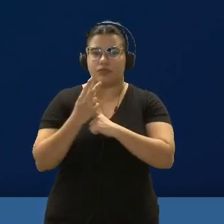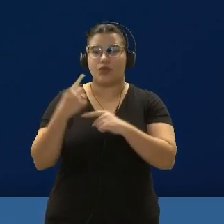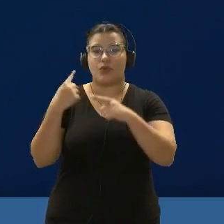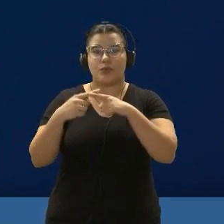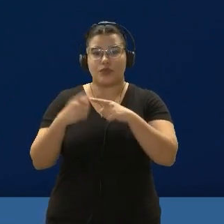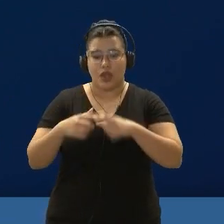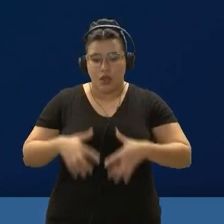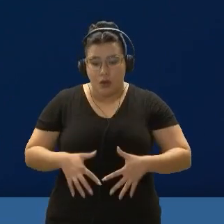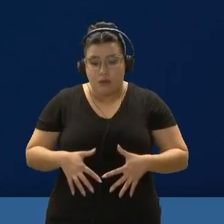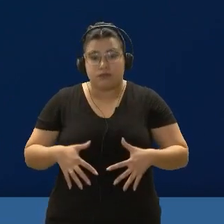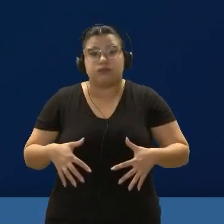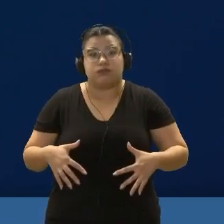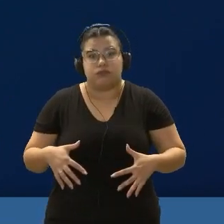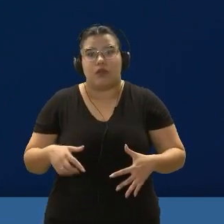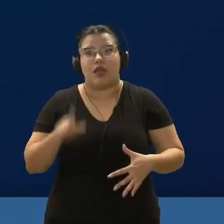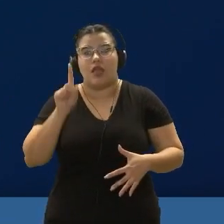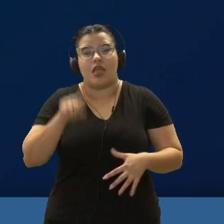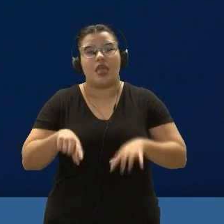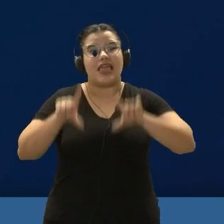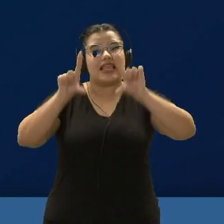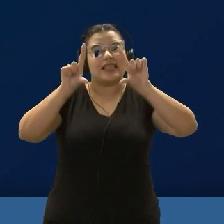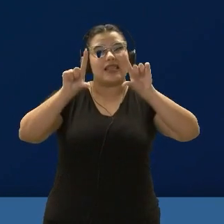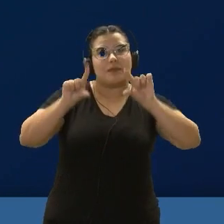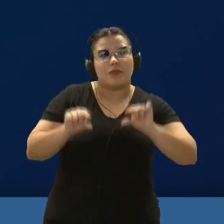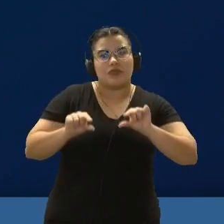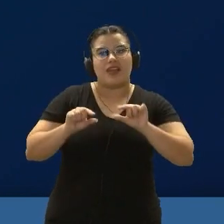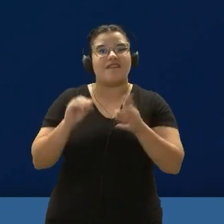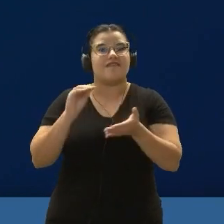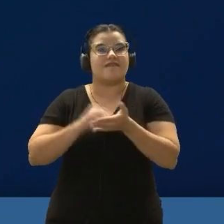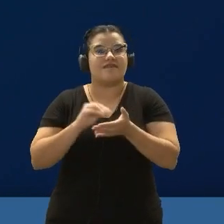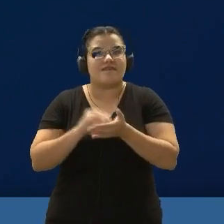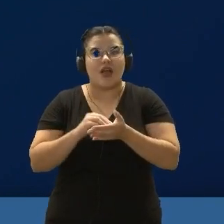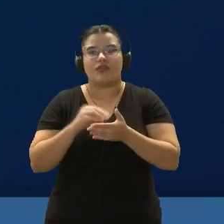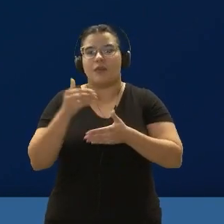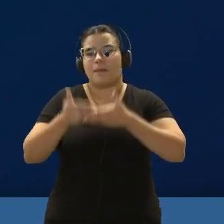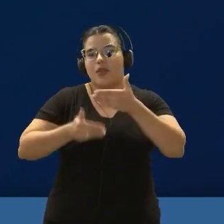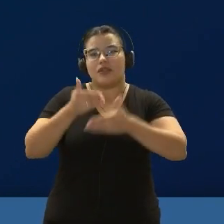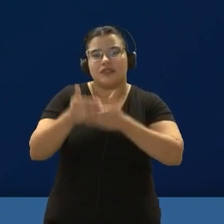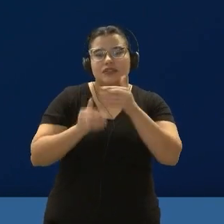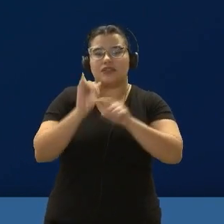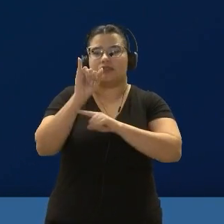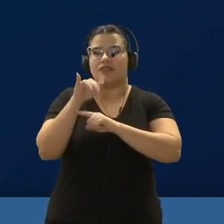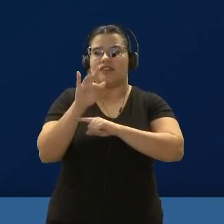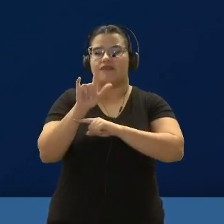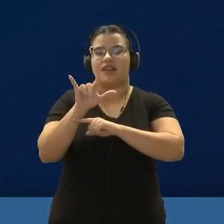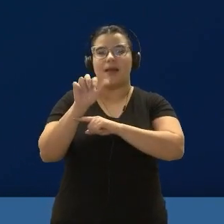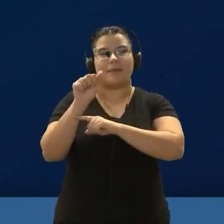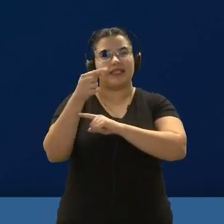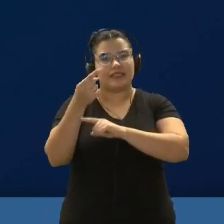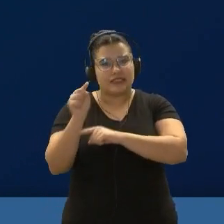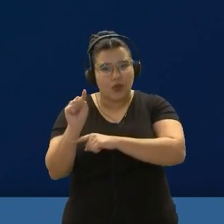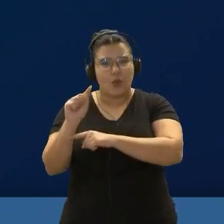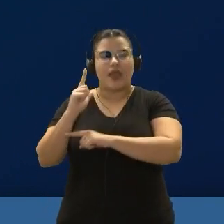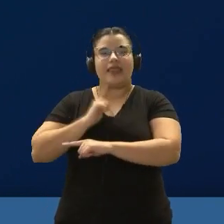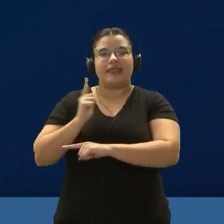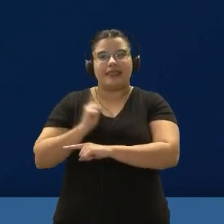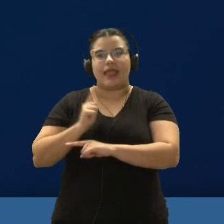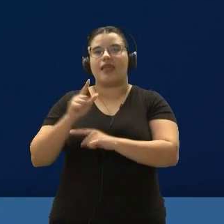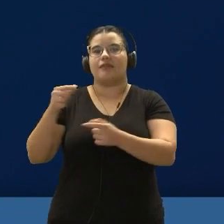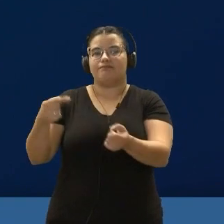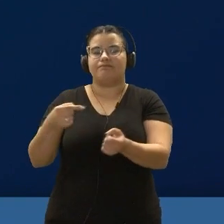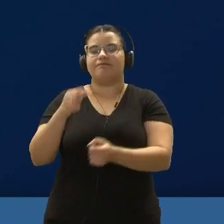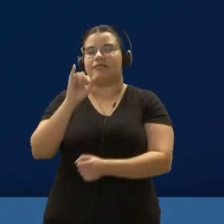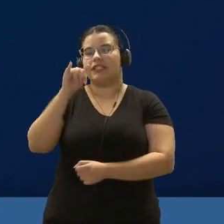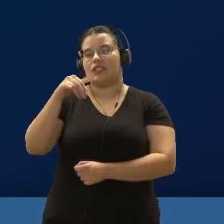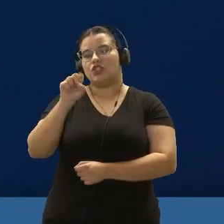abdominal, ela diminui a adiponectina e aumenta o processo de inflamação. Desencadeia o processo de diabetes resistente insulínica